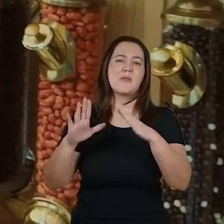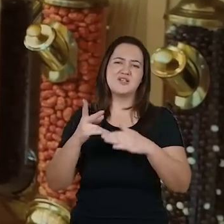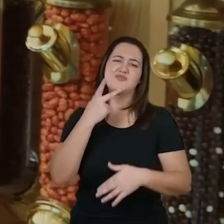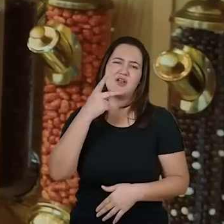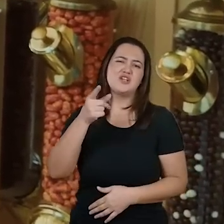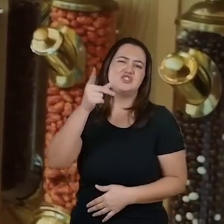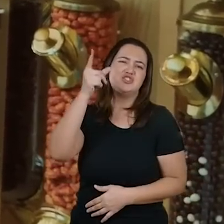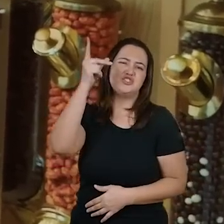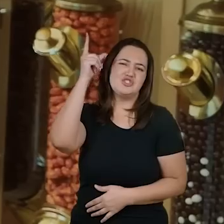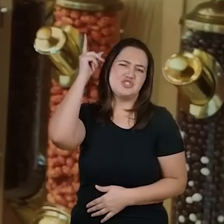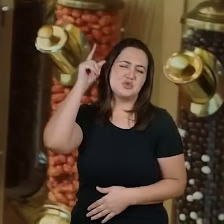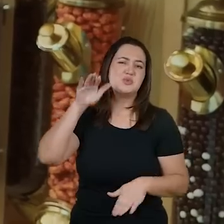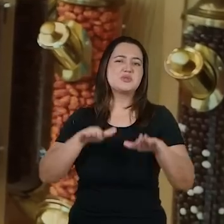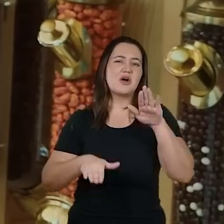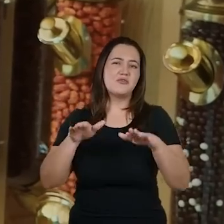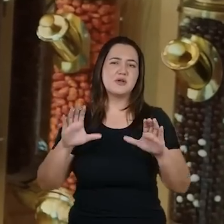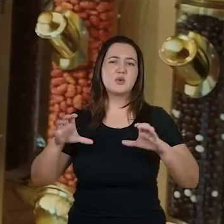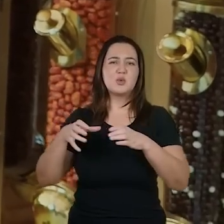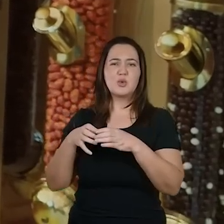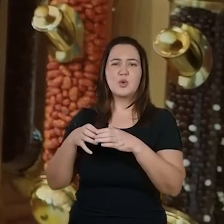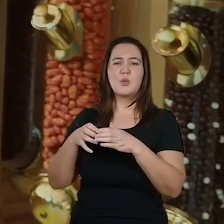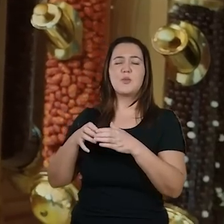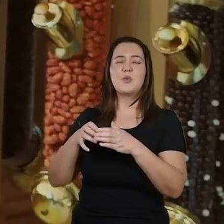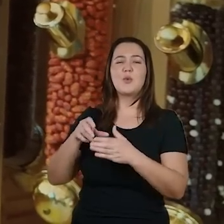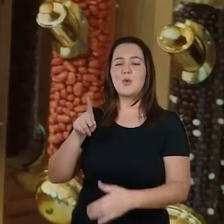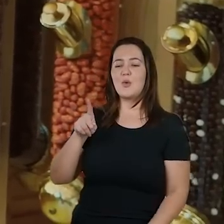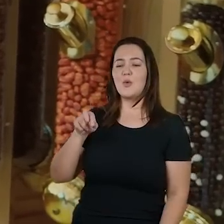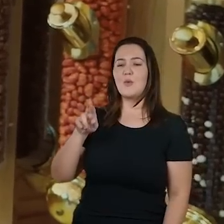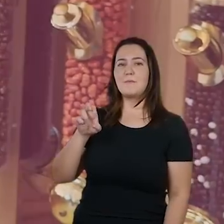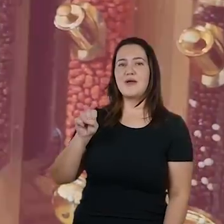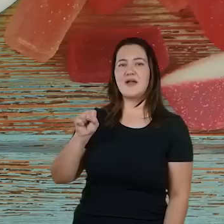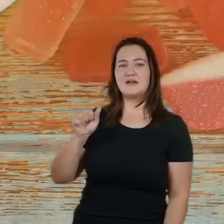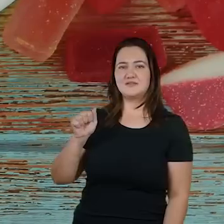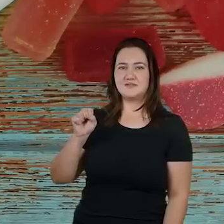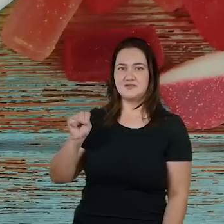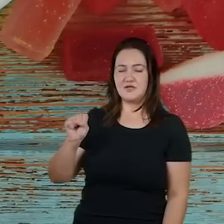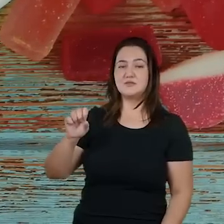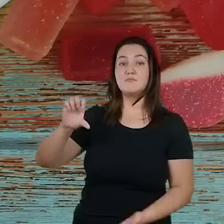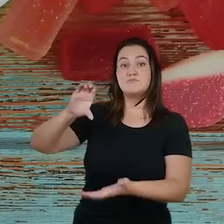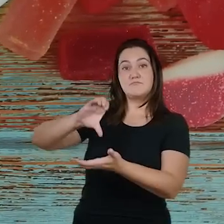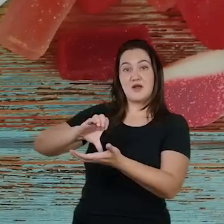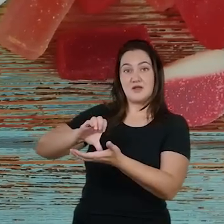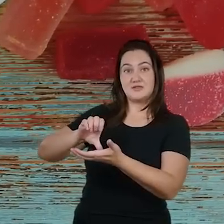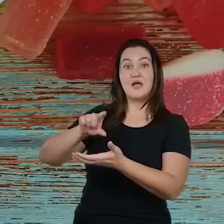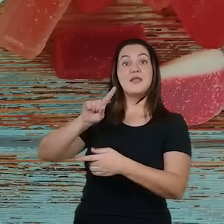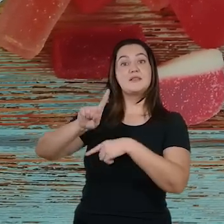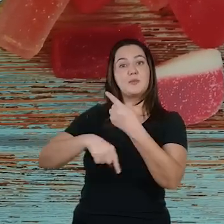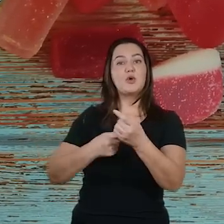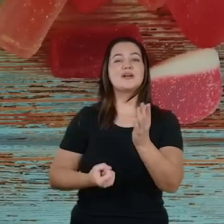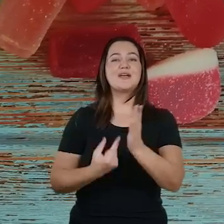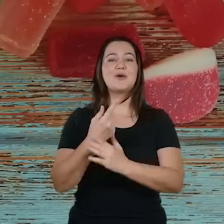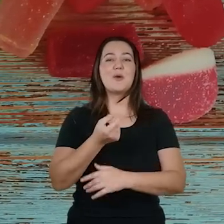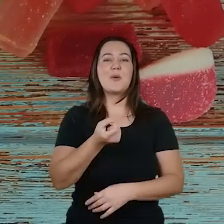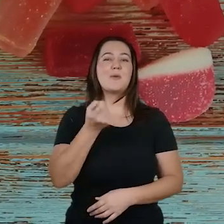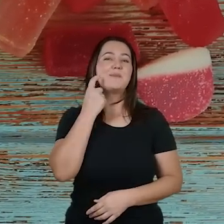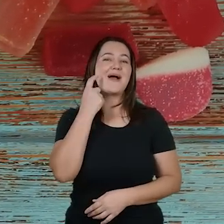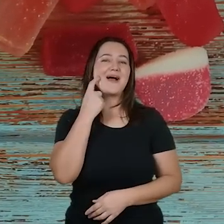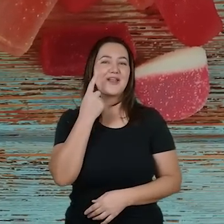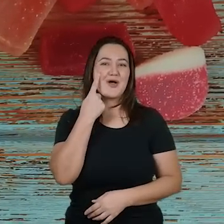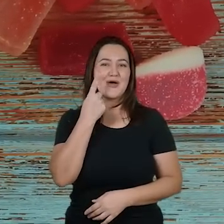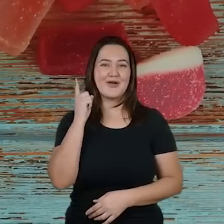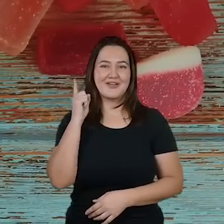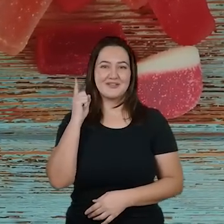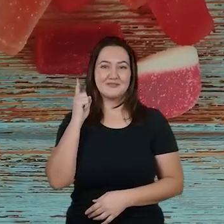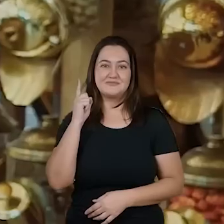doce antigo, talvez foi criado pelos persas, e dizem por aí que foi a partir dele que foi inventada aquela balinha de goma que a gente